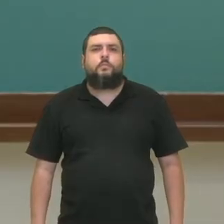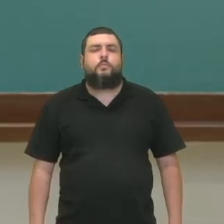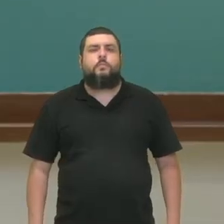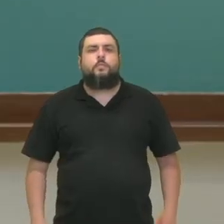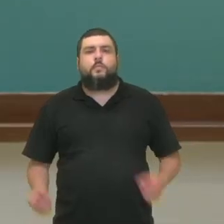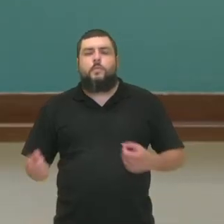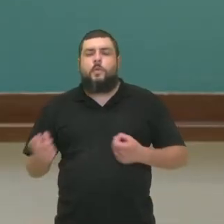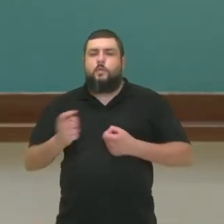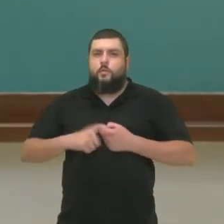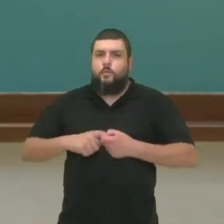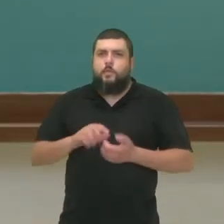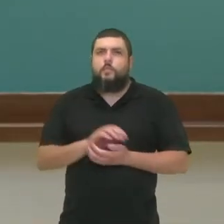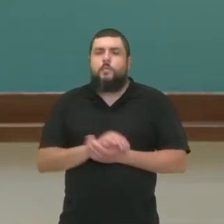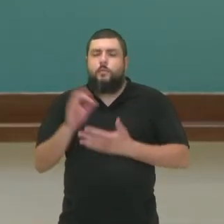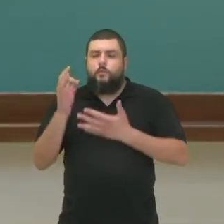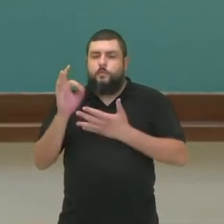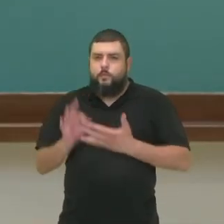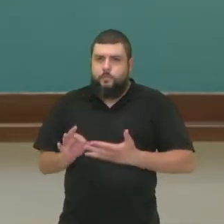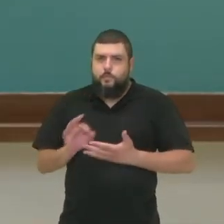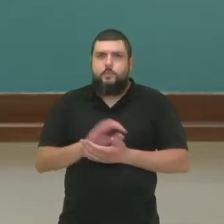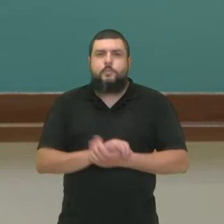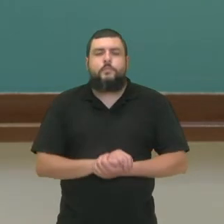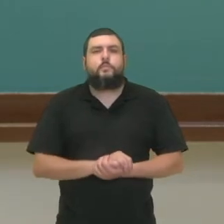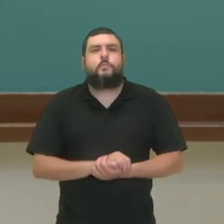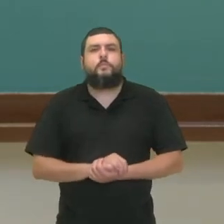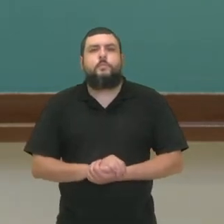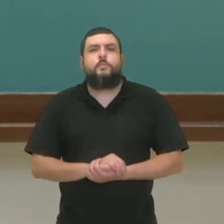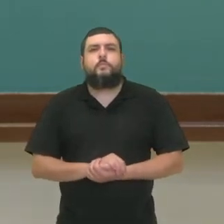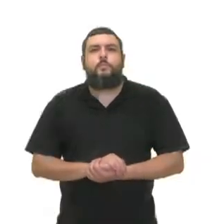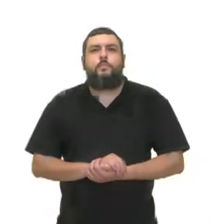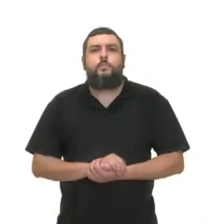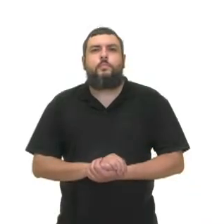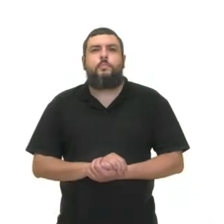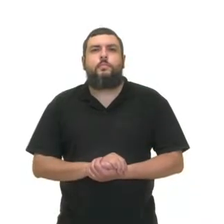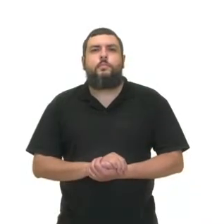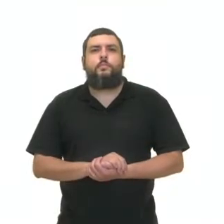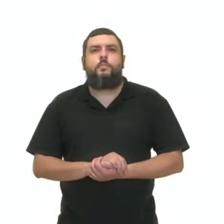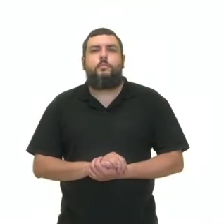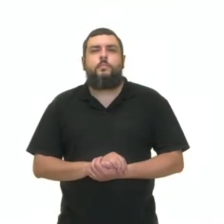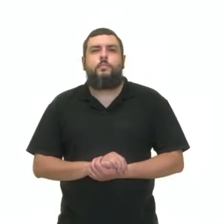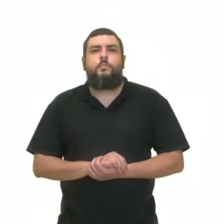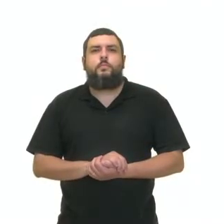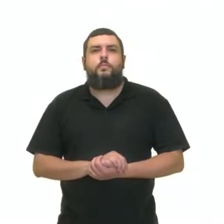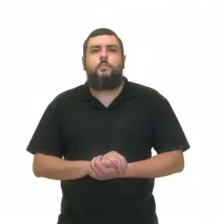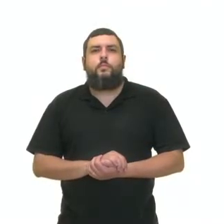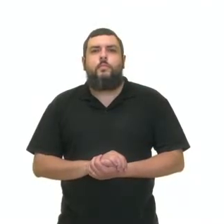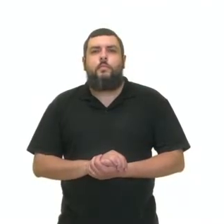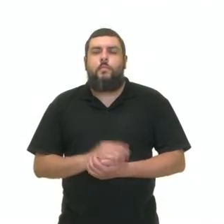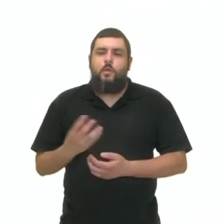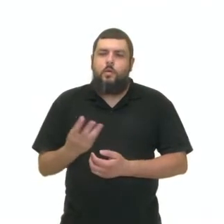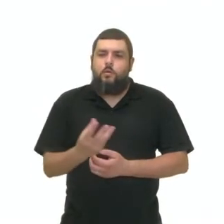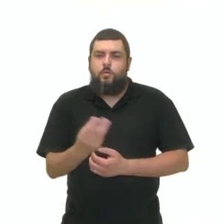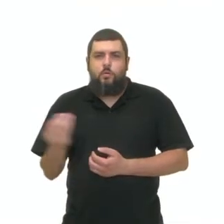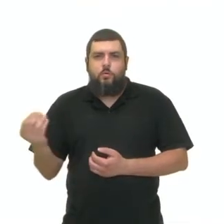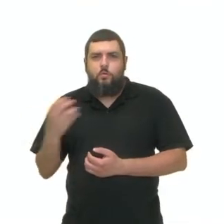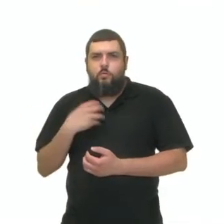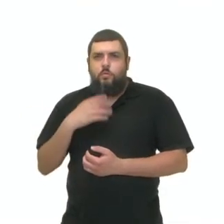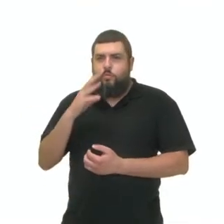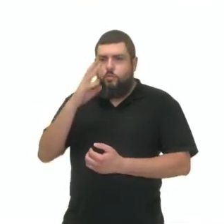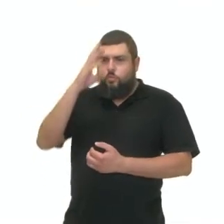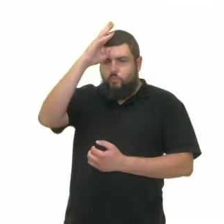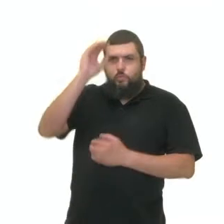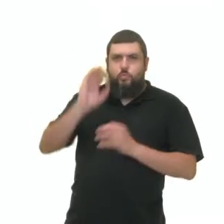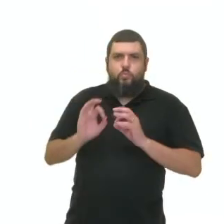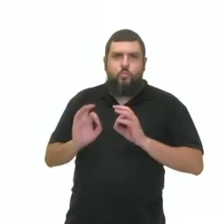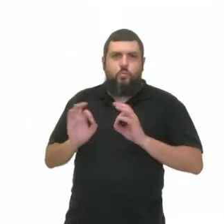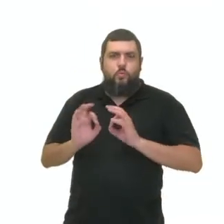Voltei. Bora lá com o GS, com o professor Roberto, com o professor Paulo. Dentre esses muitos não romanos, os mais numerosos eram escravizados, muitas